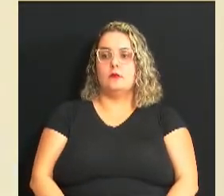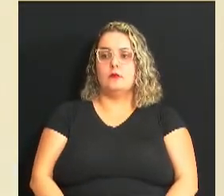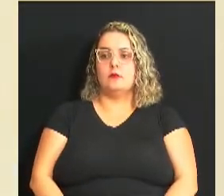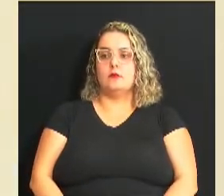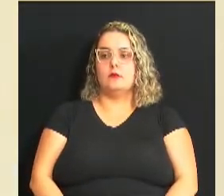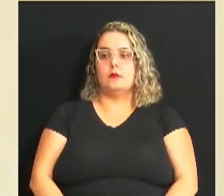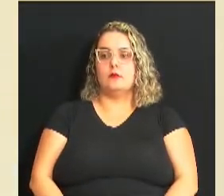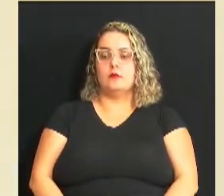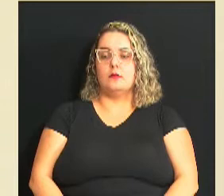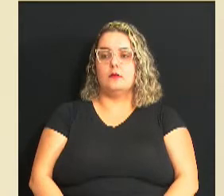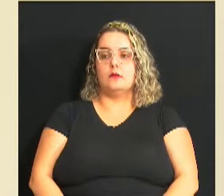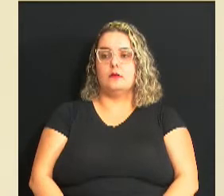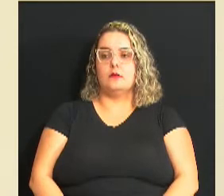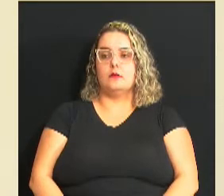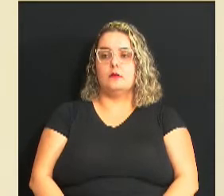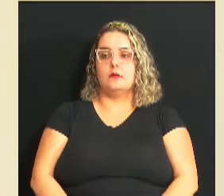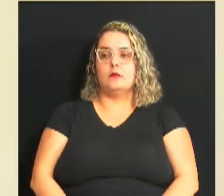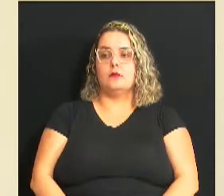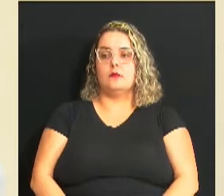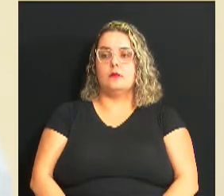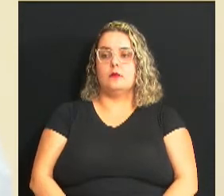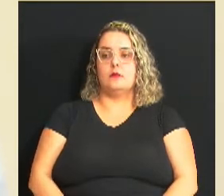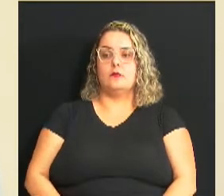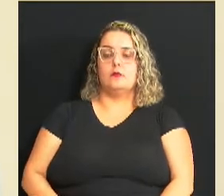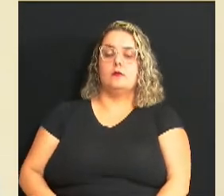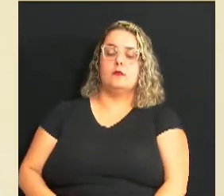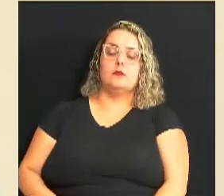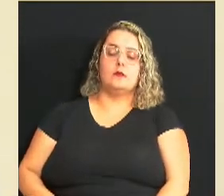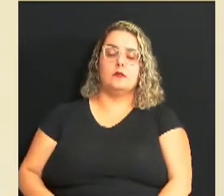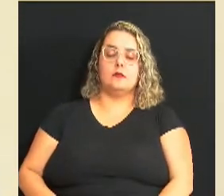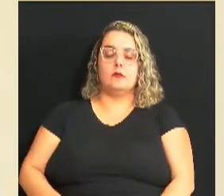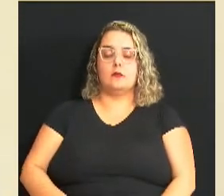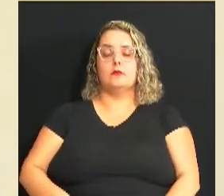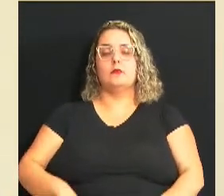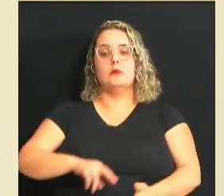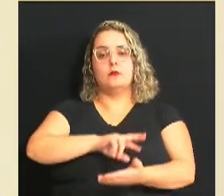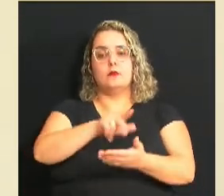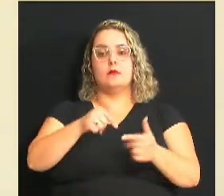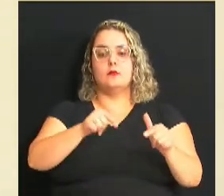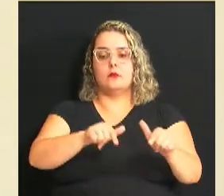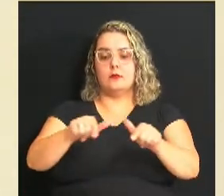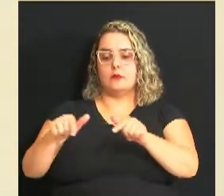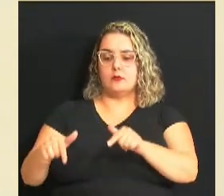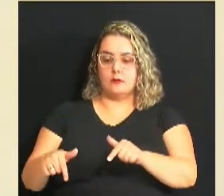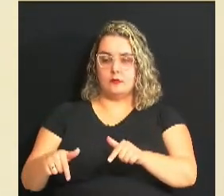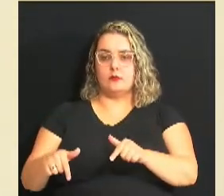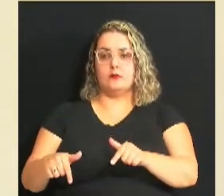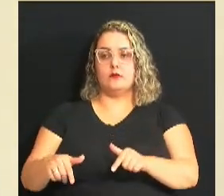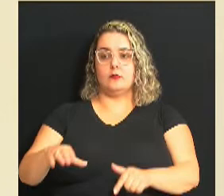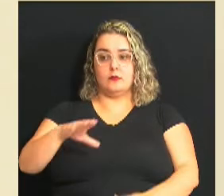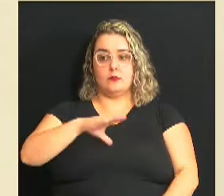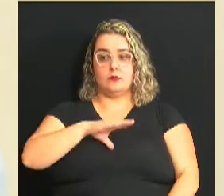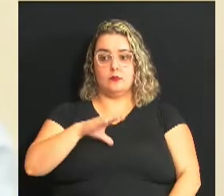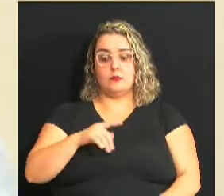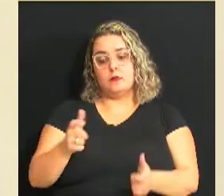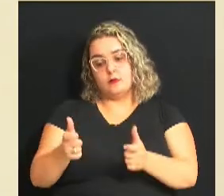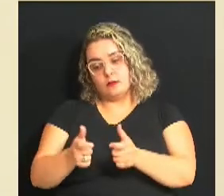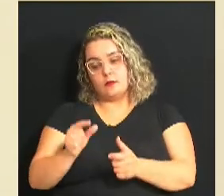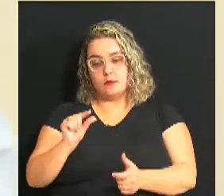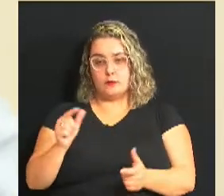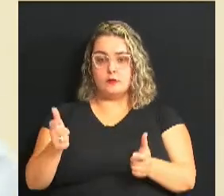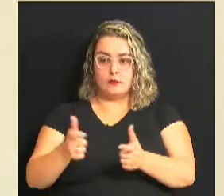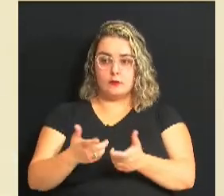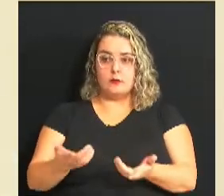de espaços da cidade, um pouco menores, mas que são espaços onde as pessoas ensaiam, passam todos os